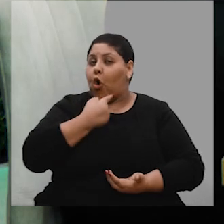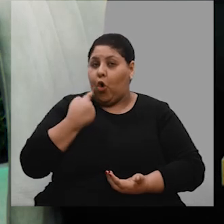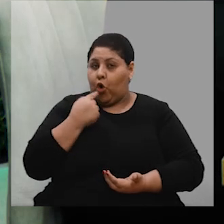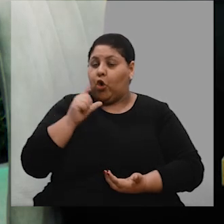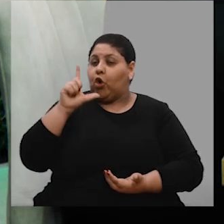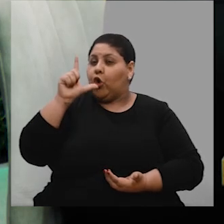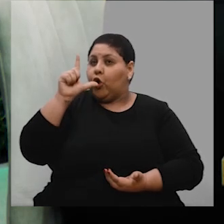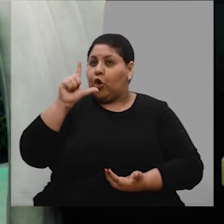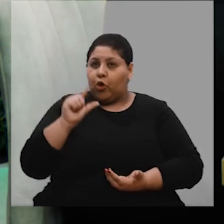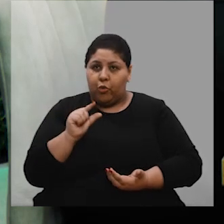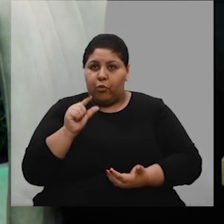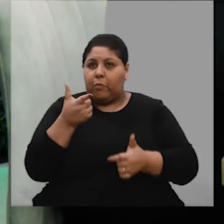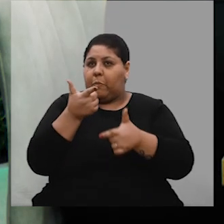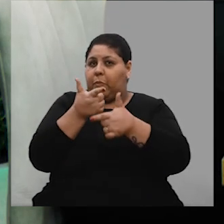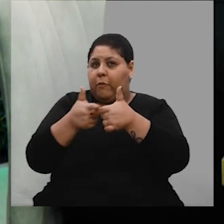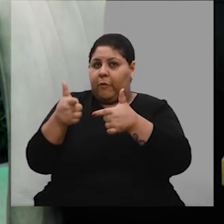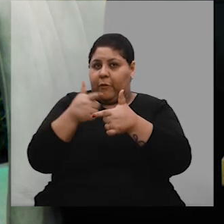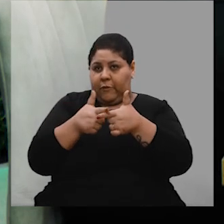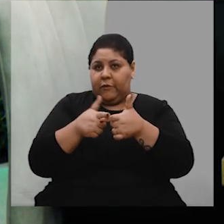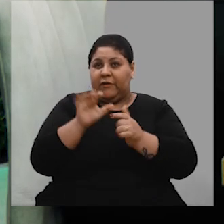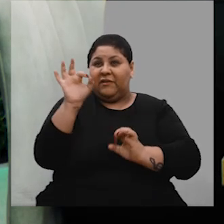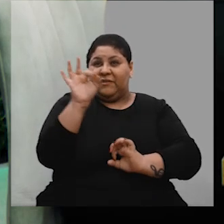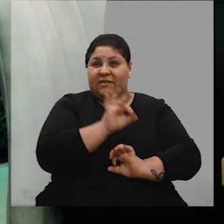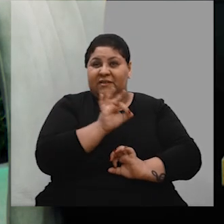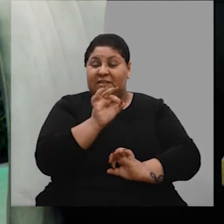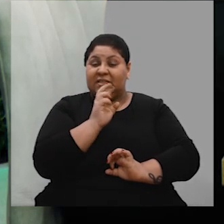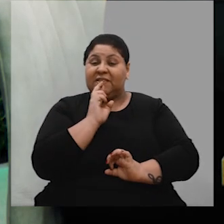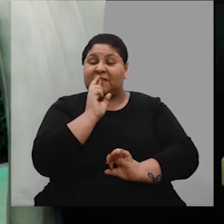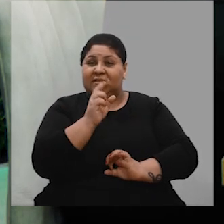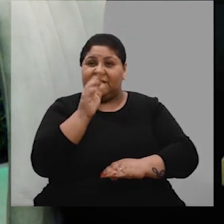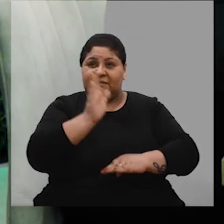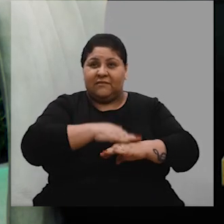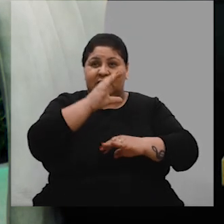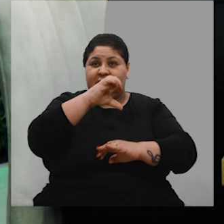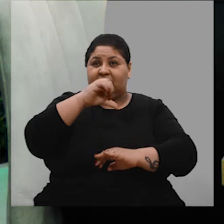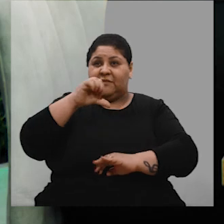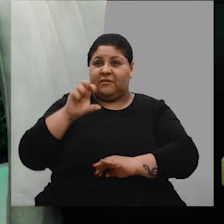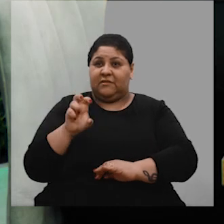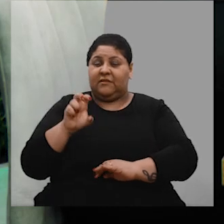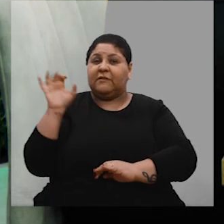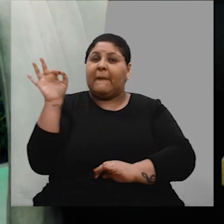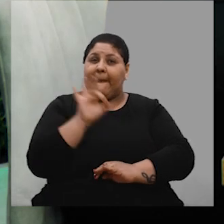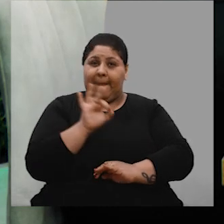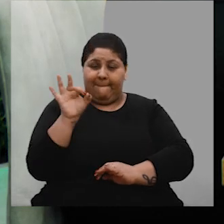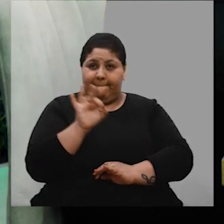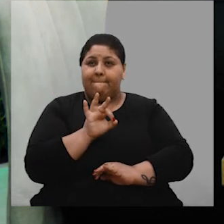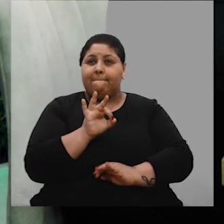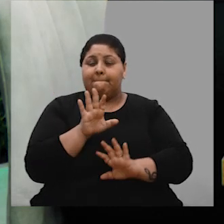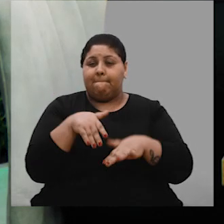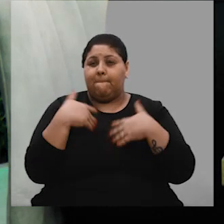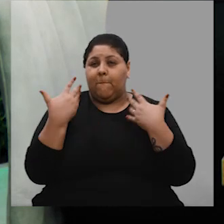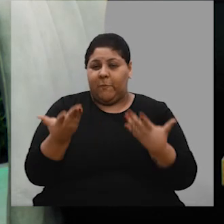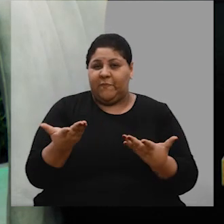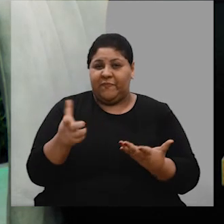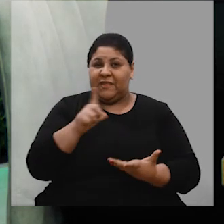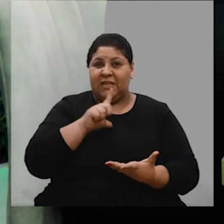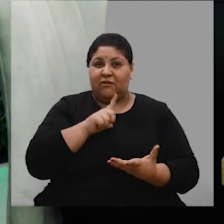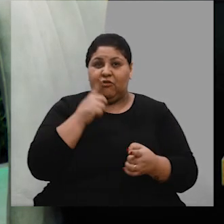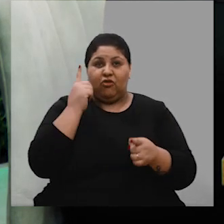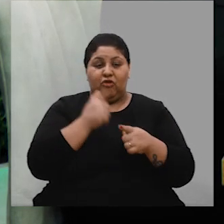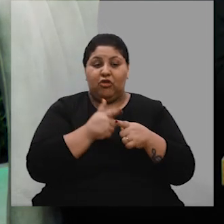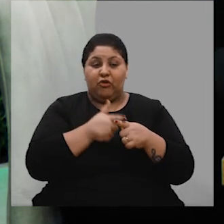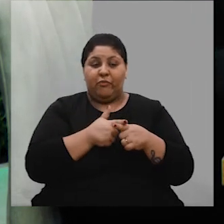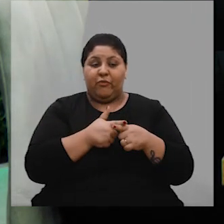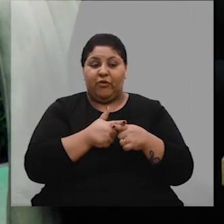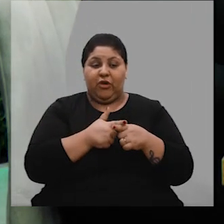com baixíssimos efeitos colaterais e com uma taxa de resposta de mais de 95% dos casos. Então, não tem o